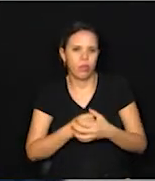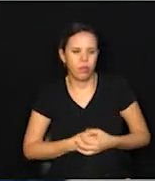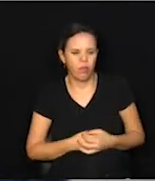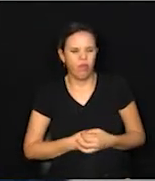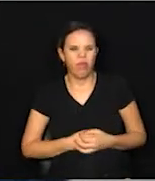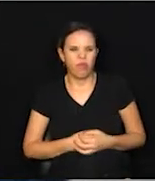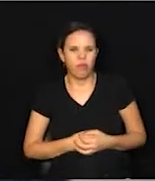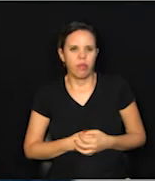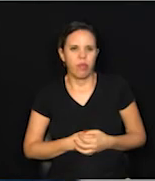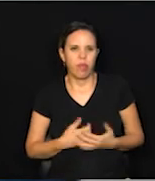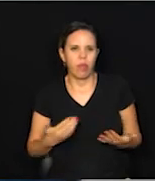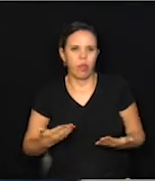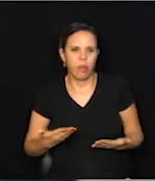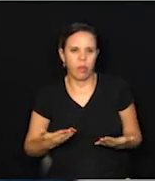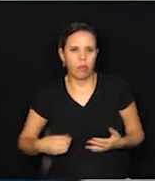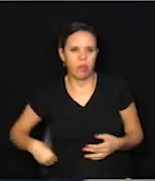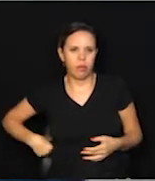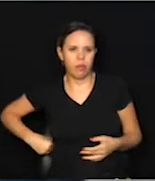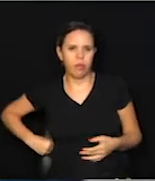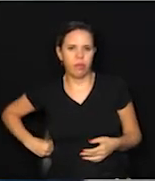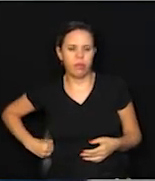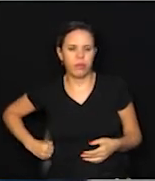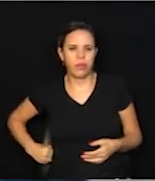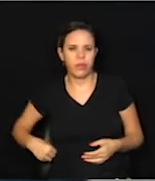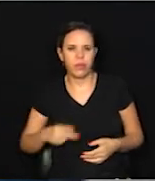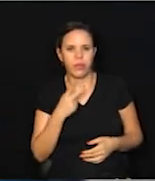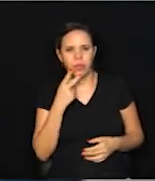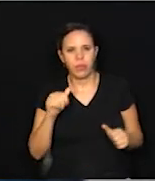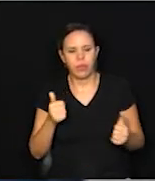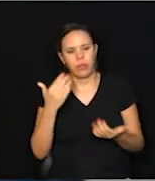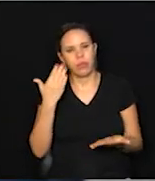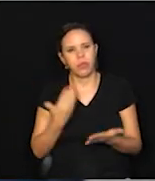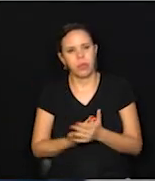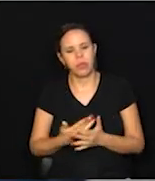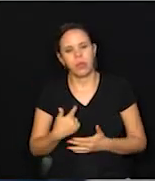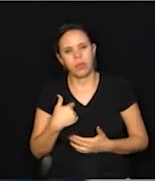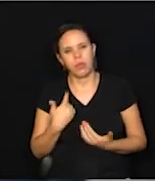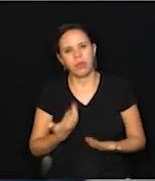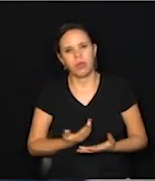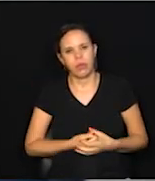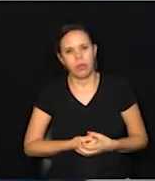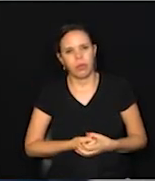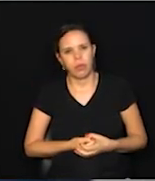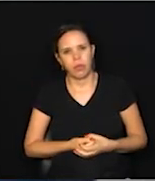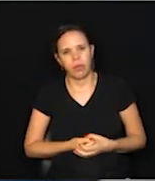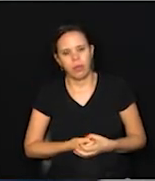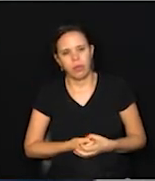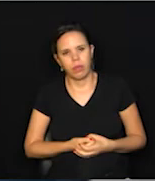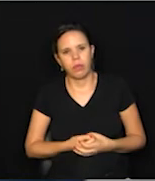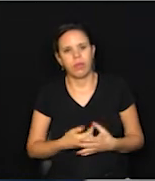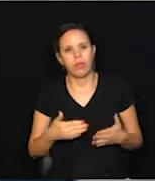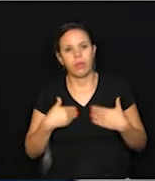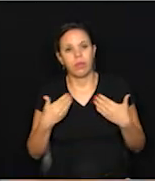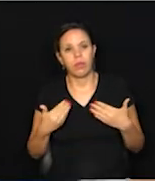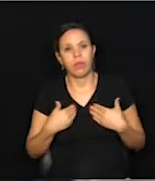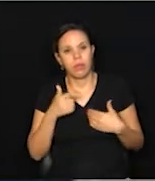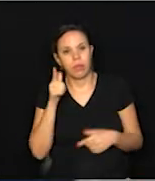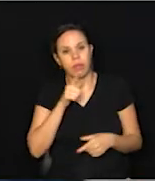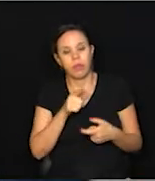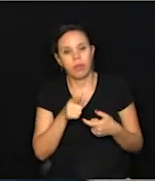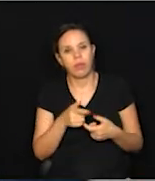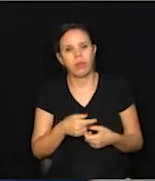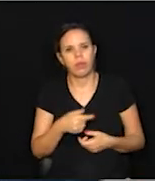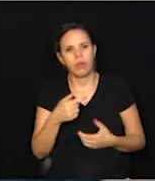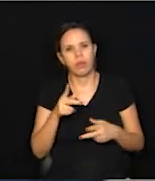Por ora, nós estamos, não digo otimistas, mas eu estou assim, contente porque eu estou conseguindo que